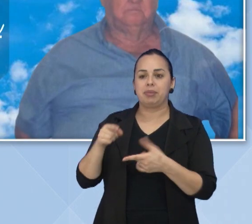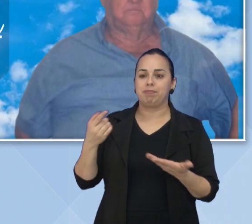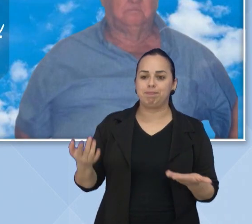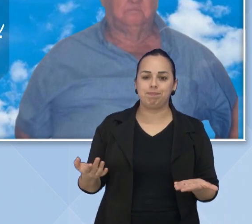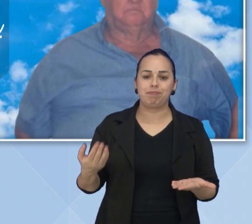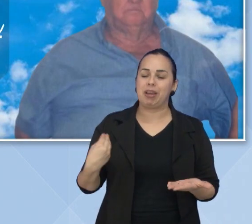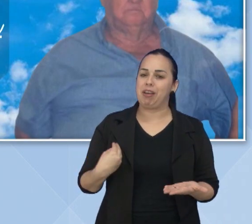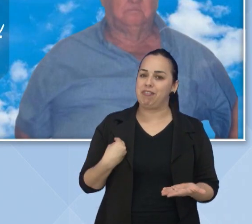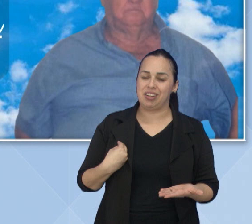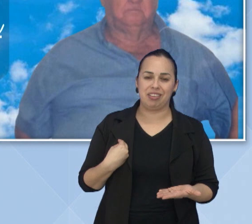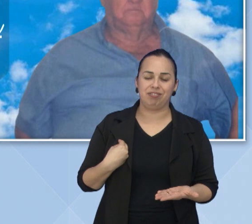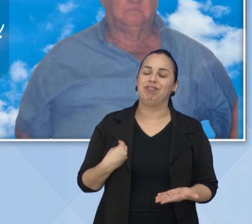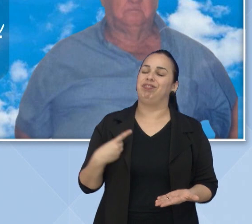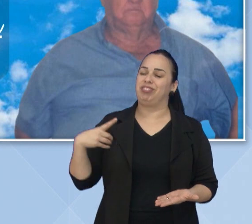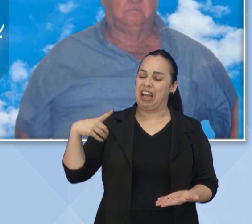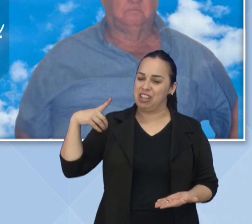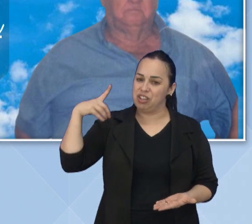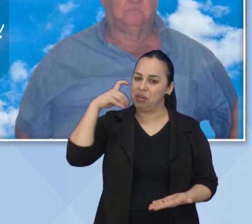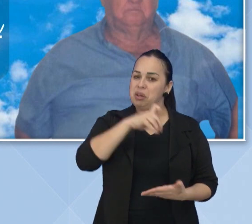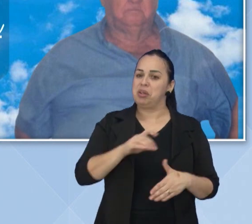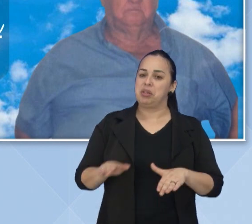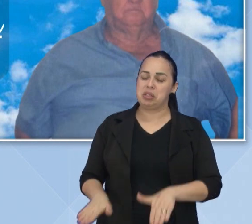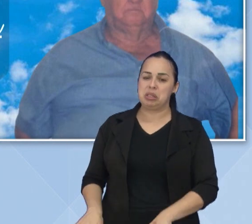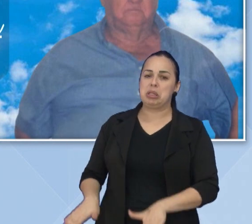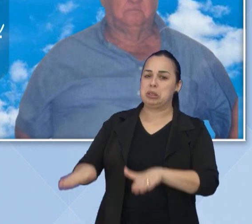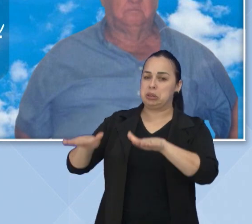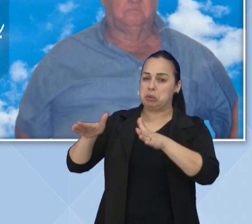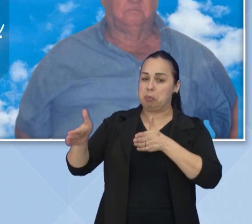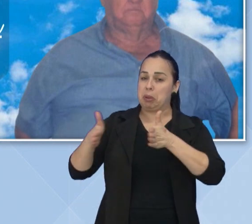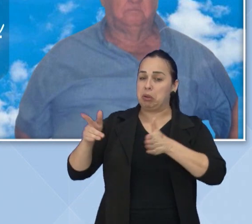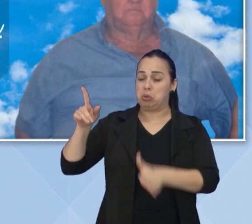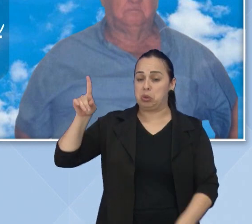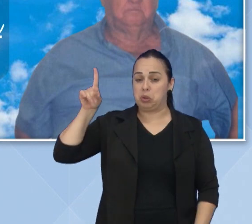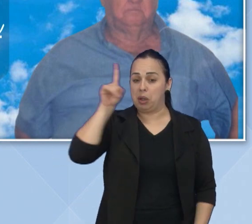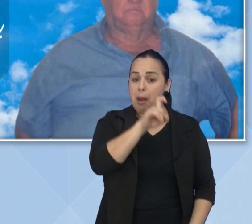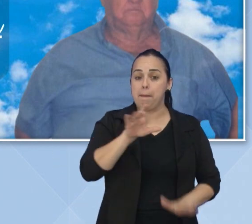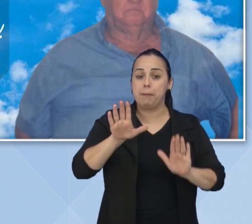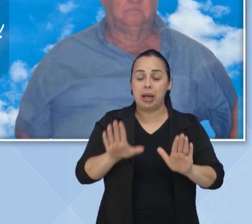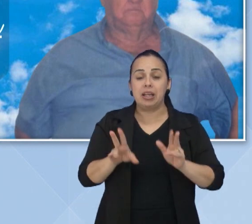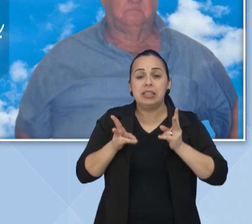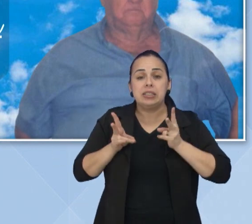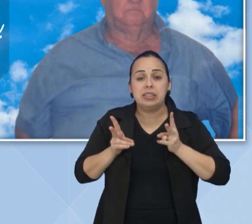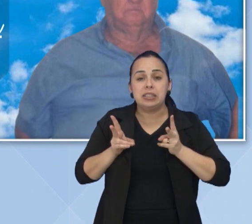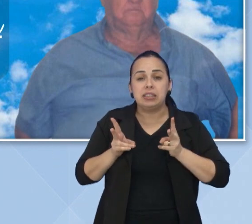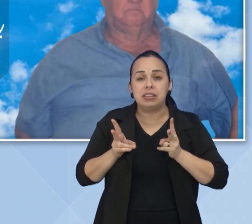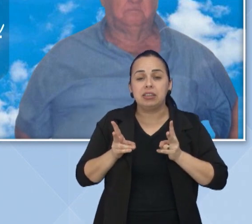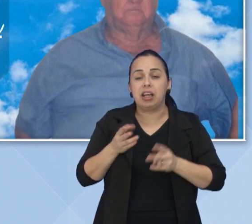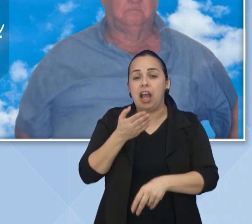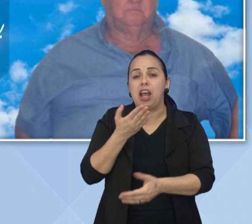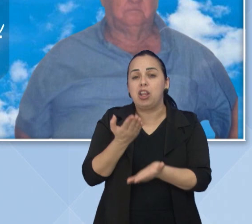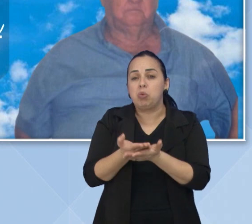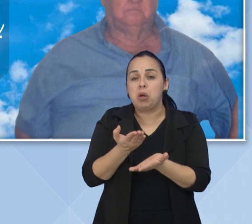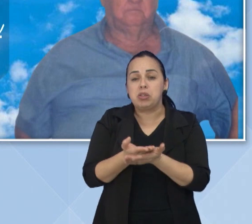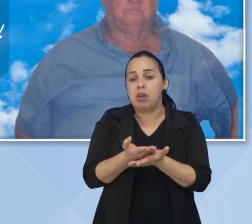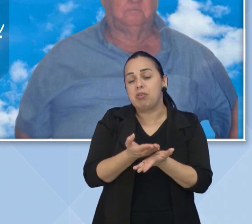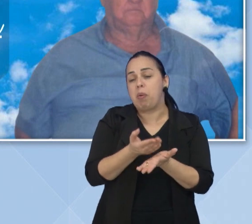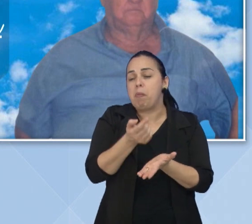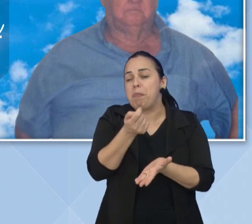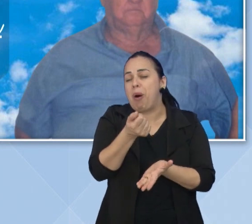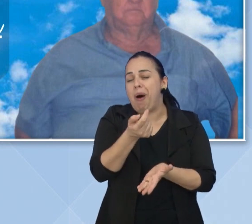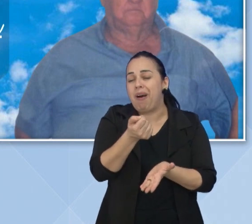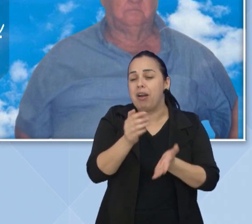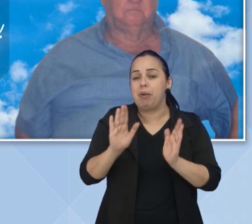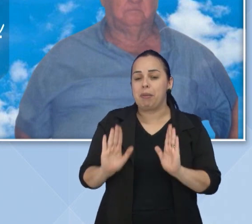uma vida fácil. Cresceu em um tempo de dificuldades, mas mesmo com pouca educação formal, ele